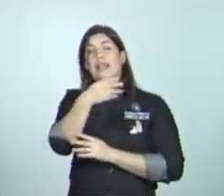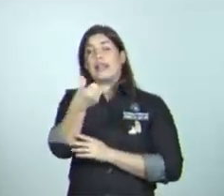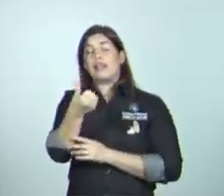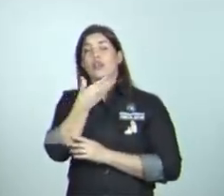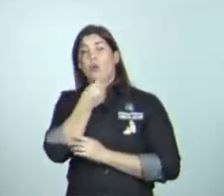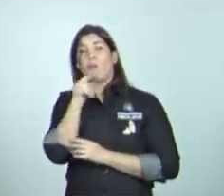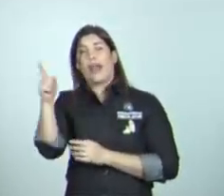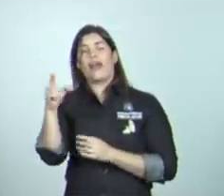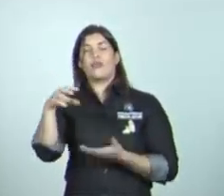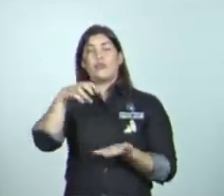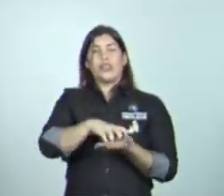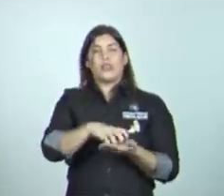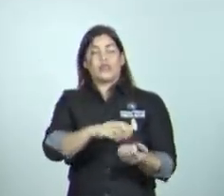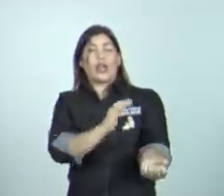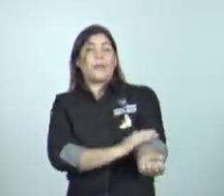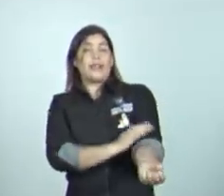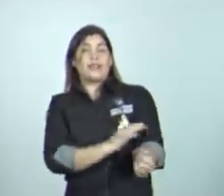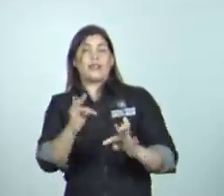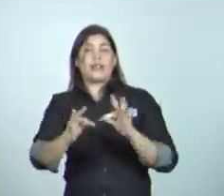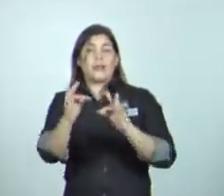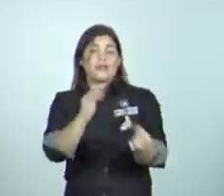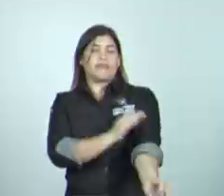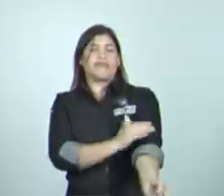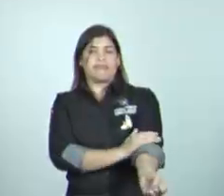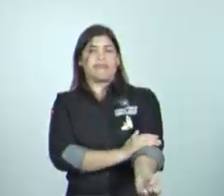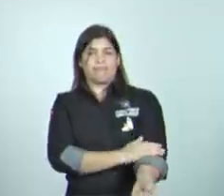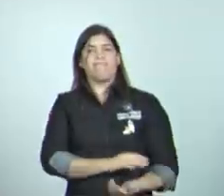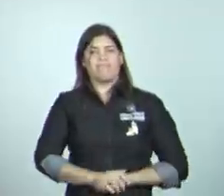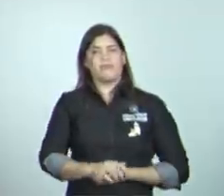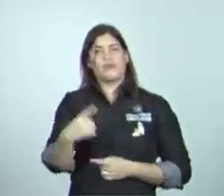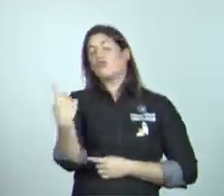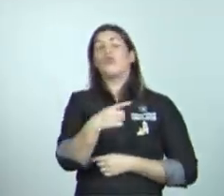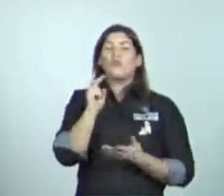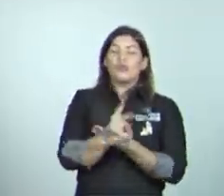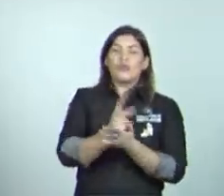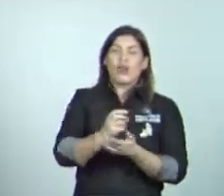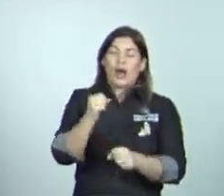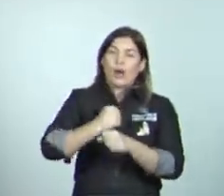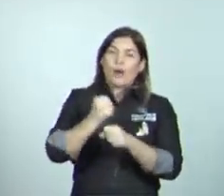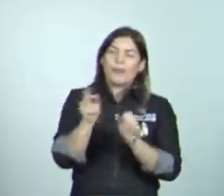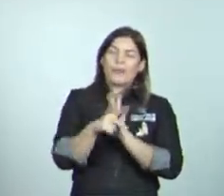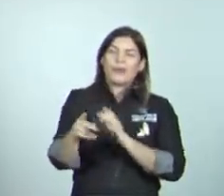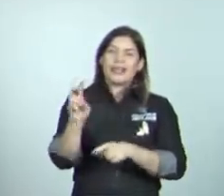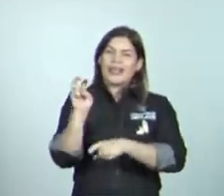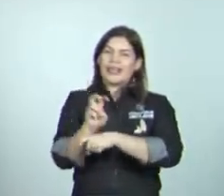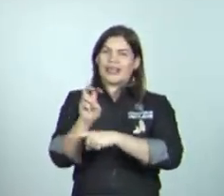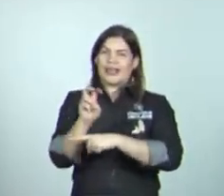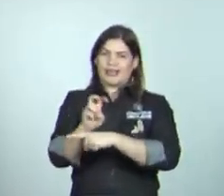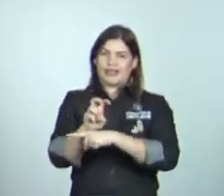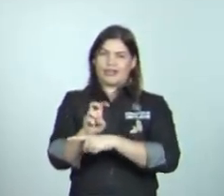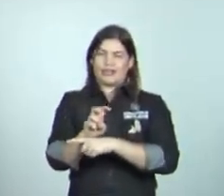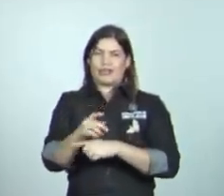recuperação não tá faltando comida para eles nem um dia a continuar obra da creche em nome de jesus eu conto com você